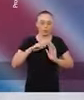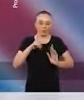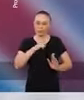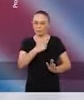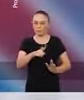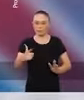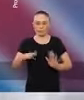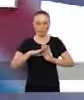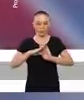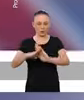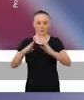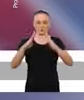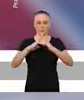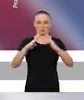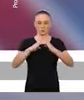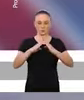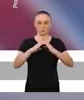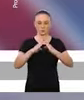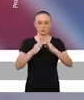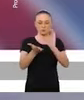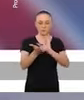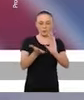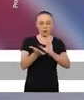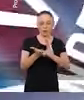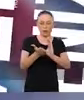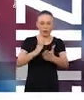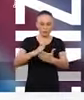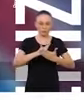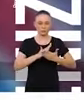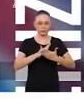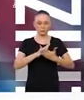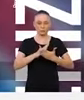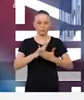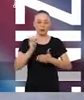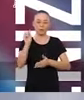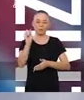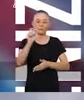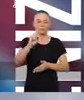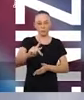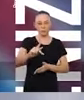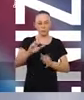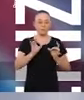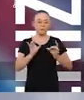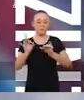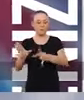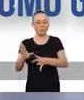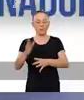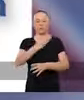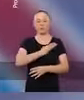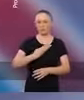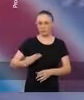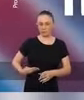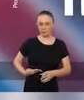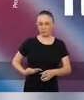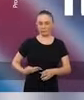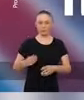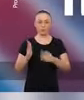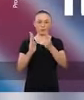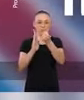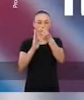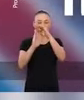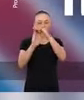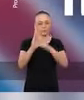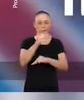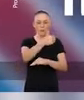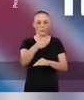não gasta com auxílio moradia e abre mão de verbas indenizatórias. Abriu mão da aposentadoria como governador, economia de